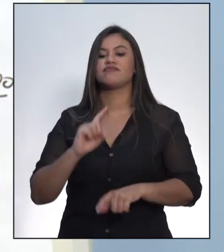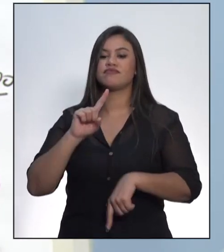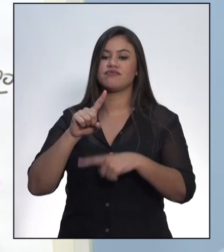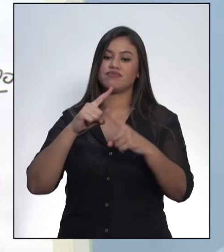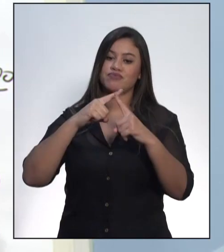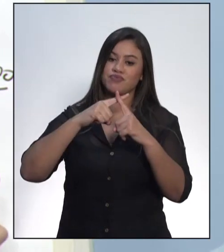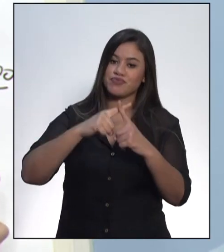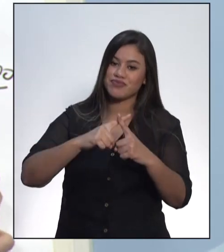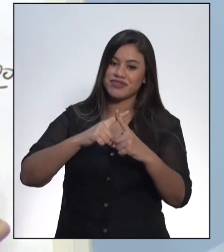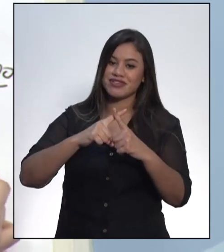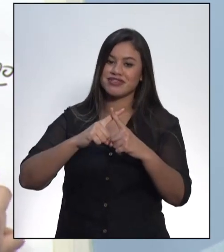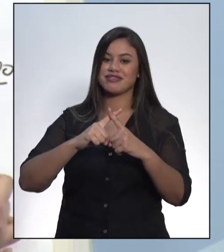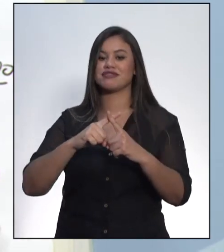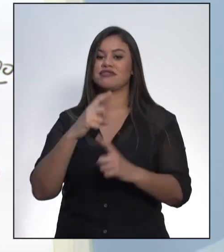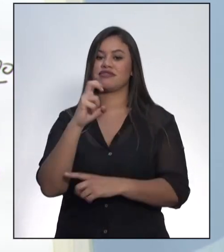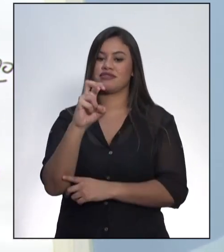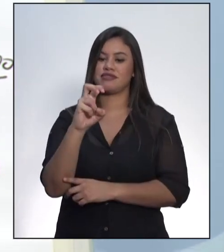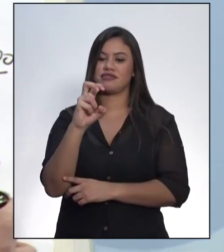Multiplicando,